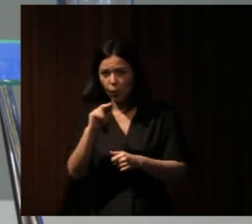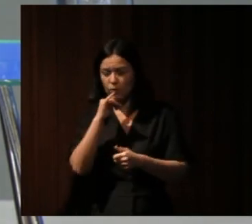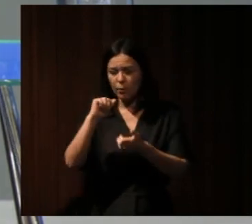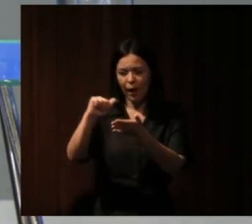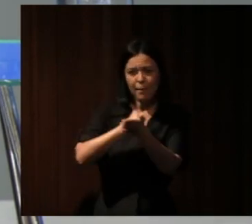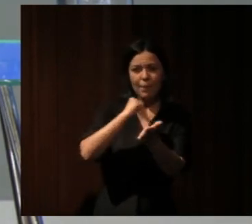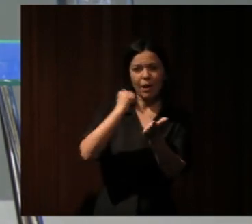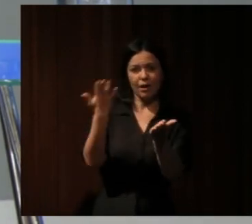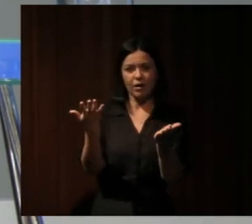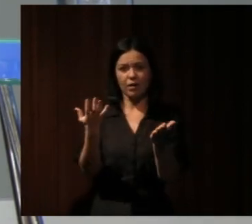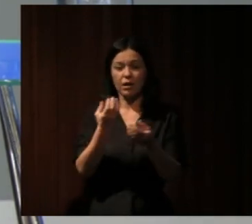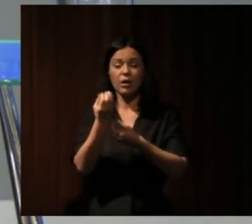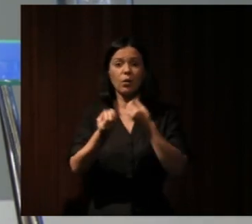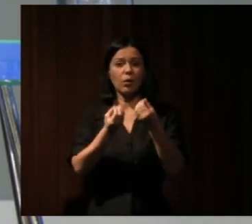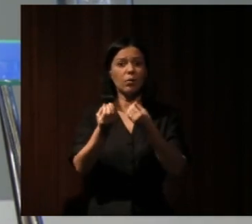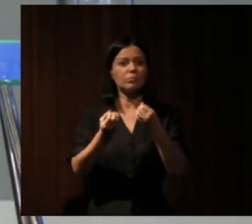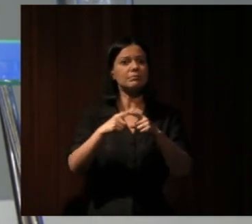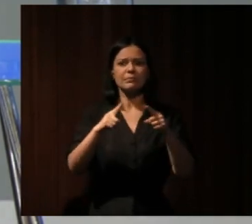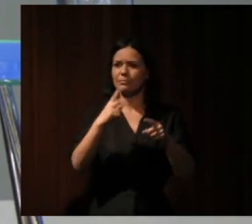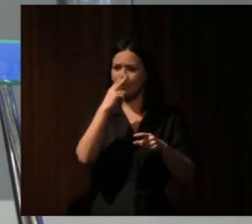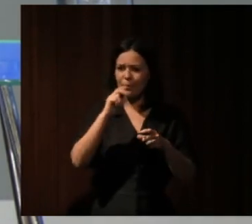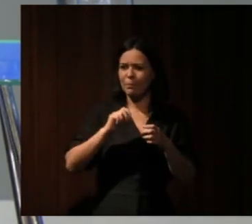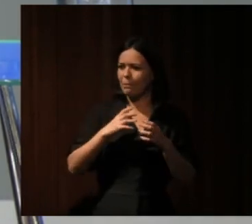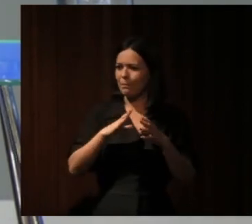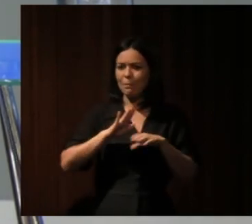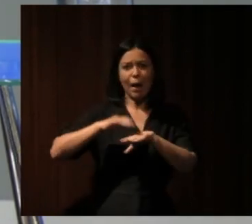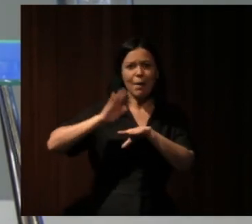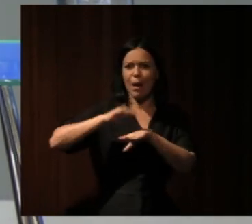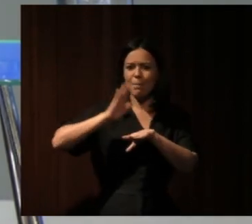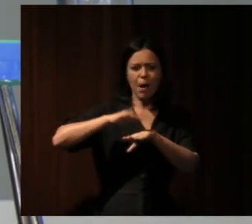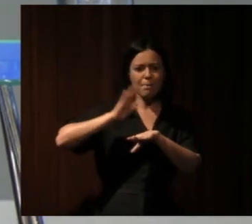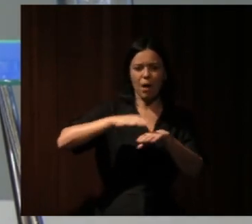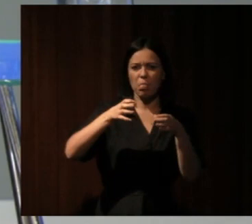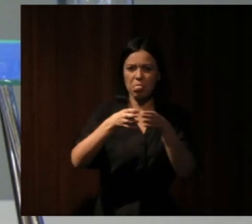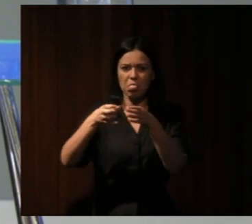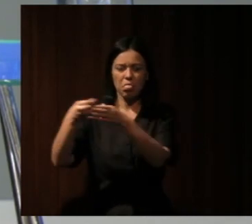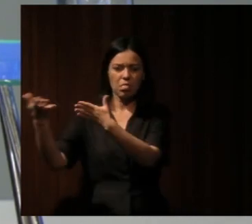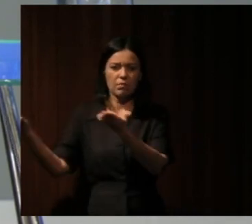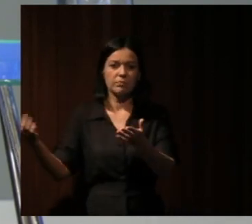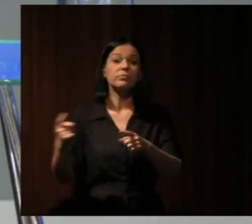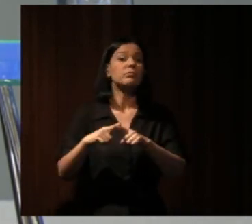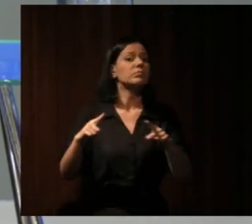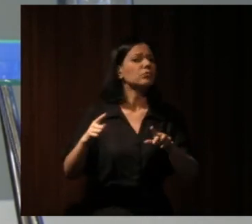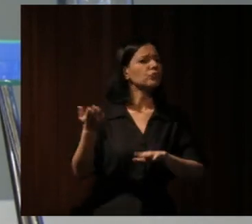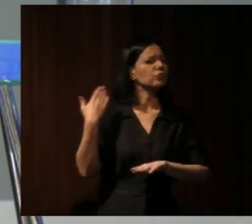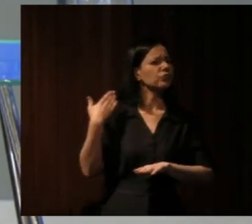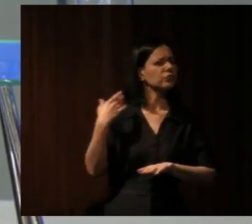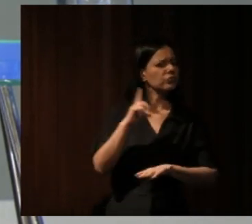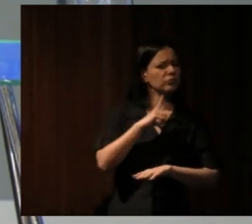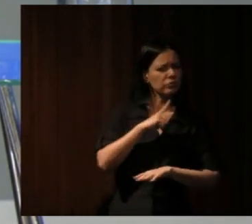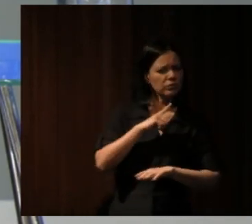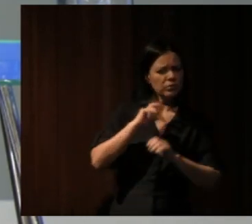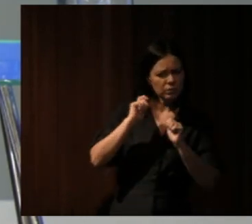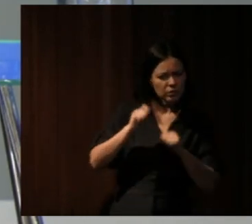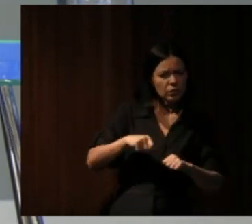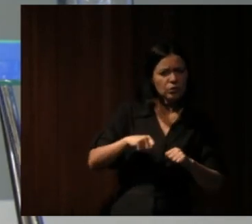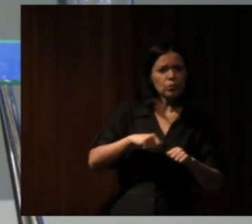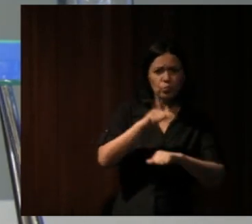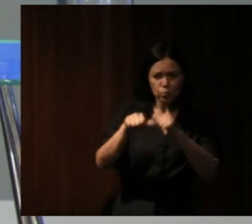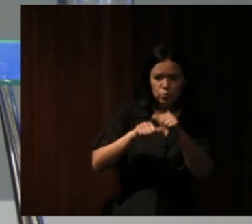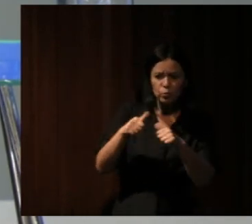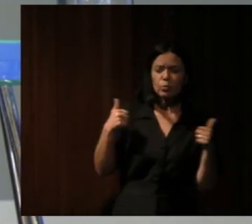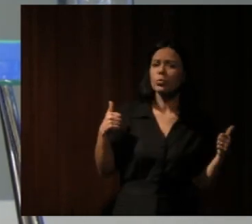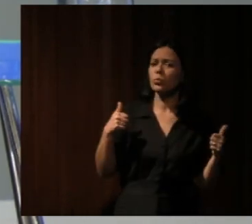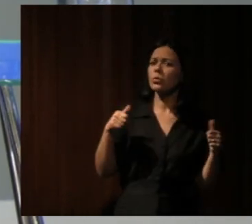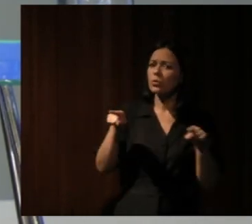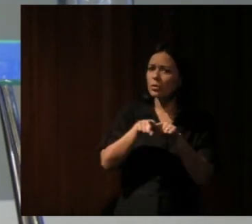enxugar gelo né V vão aparecendo mais coisas mas pelo menos o que já foi prometido eh de ter uma denúncia de reagir e eh de ser